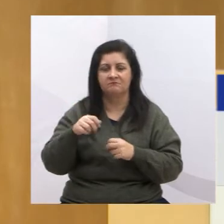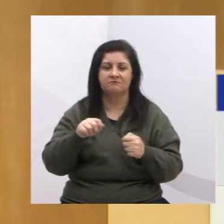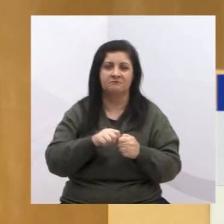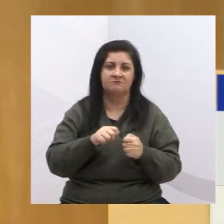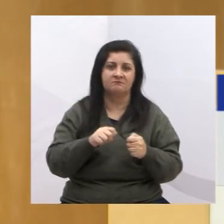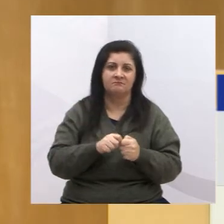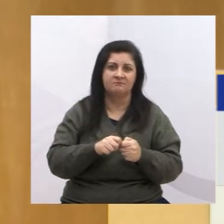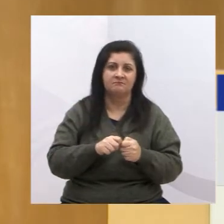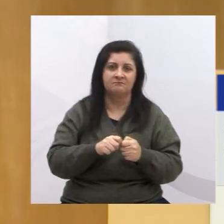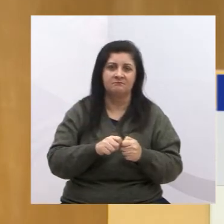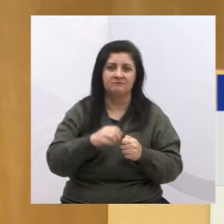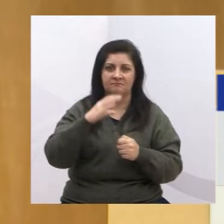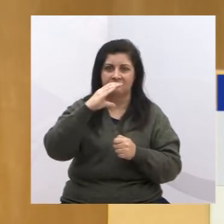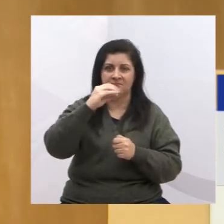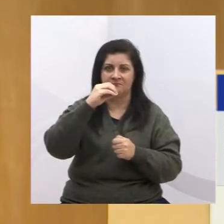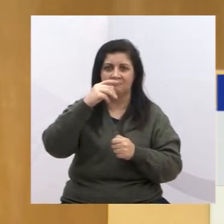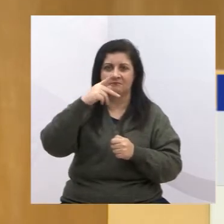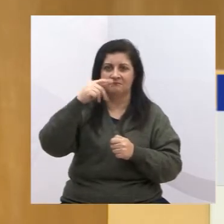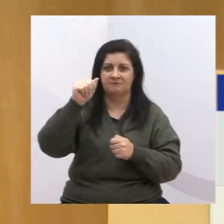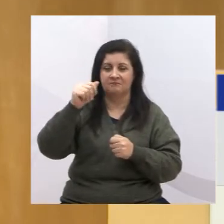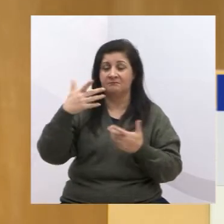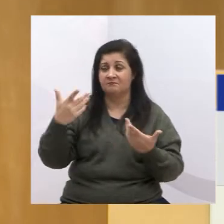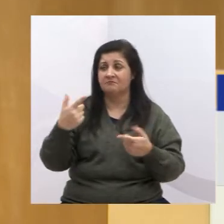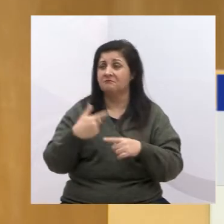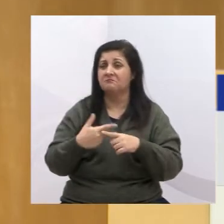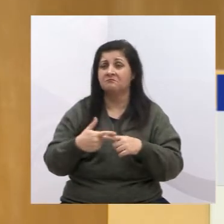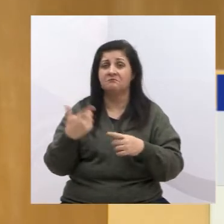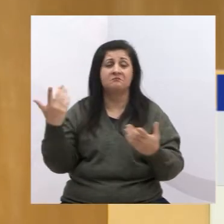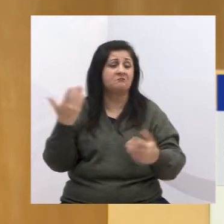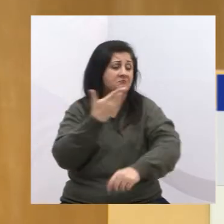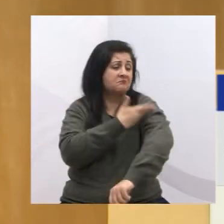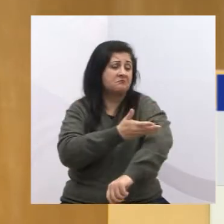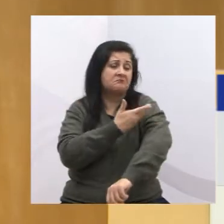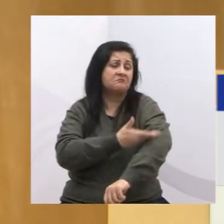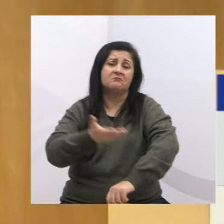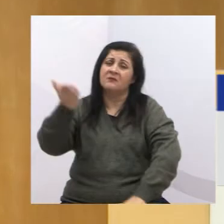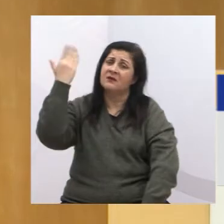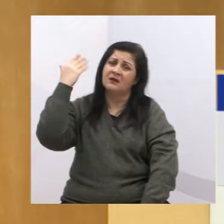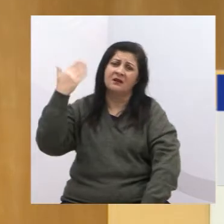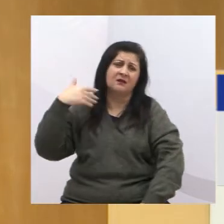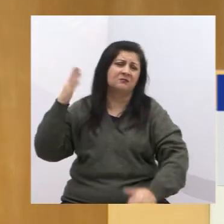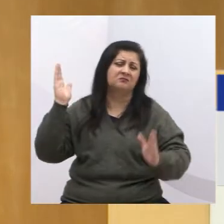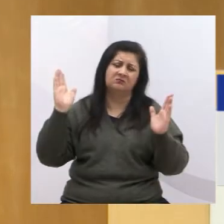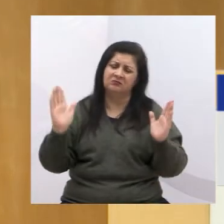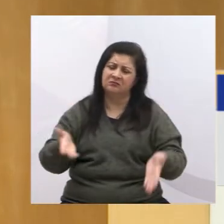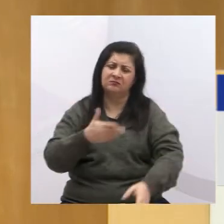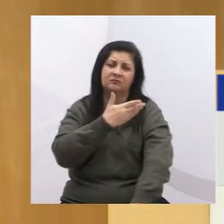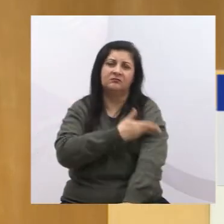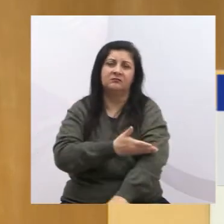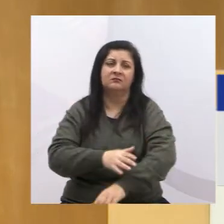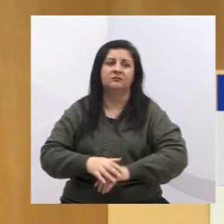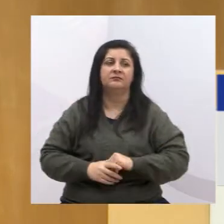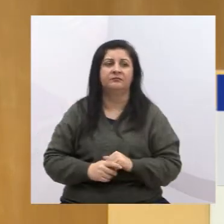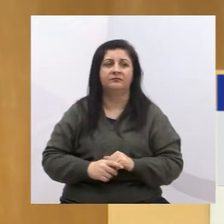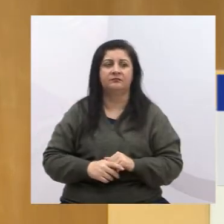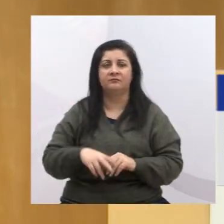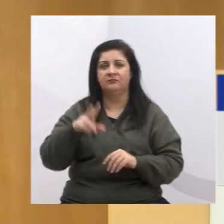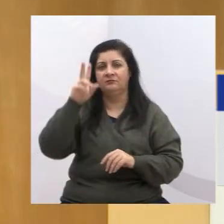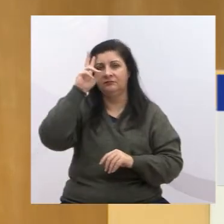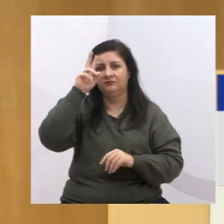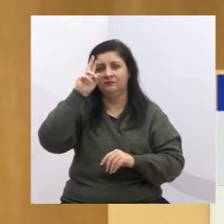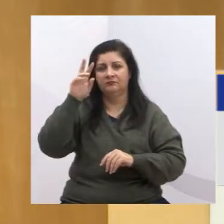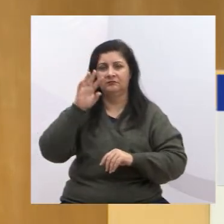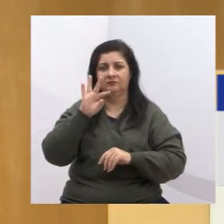Mundo foi fruto disso, de um trabalho feito lá atrás. Eu lembro também que lá em